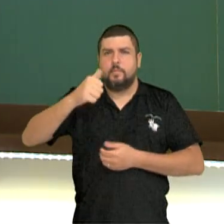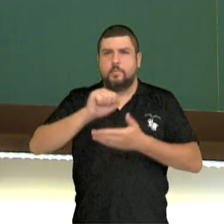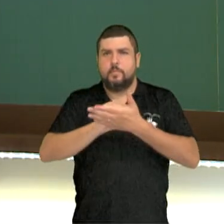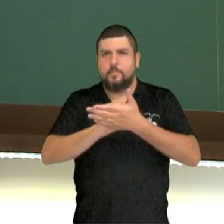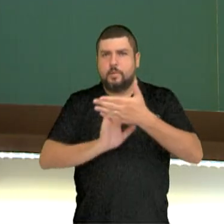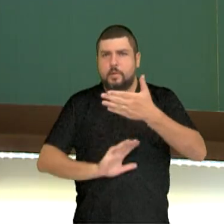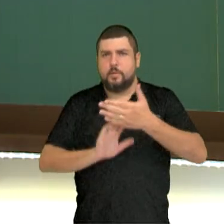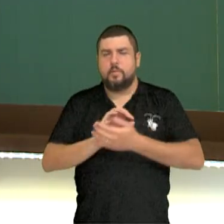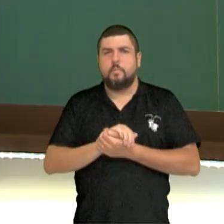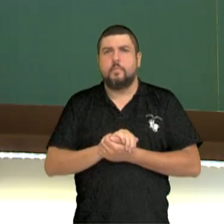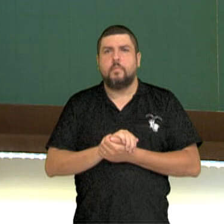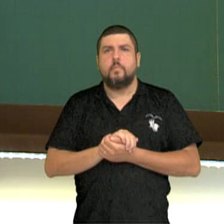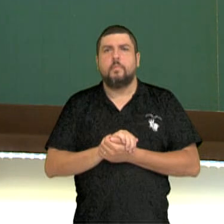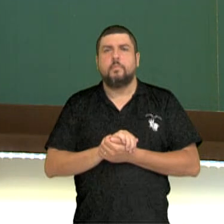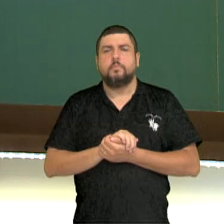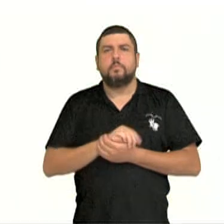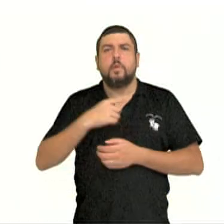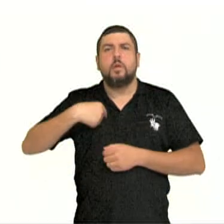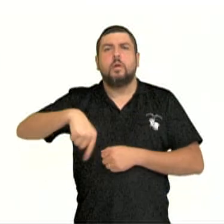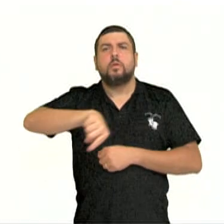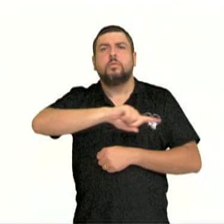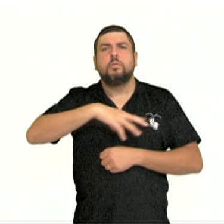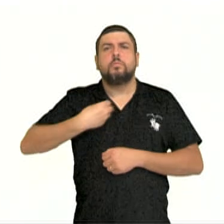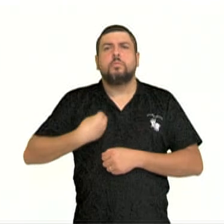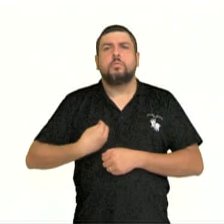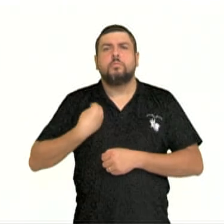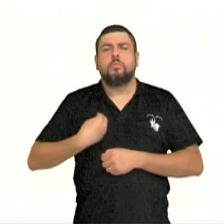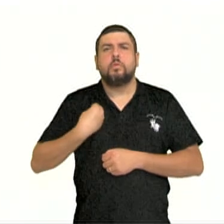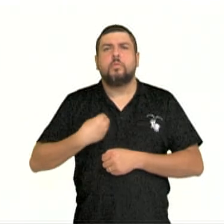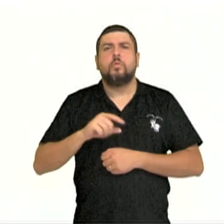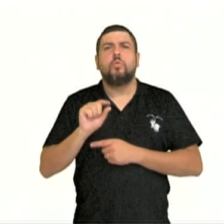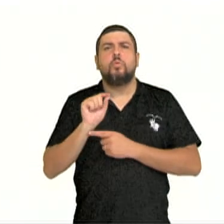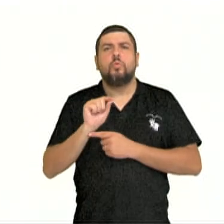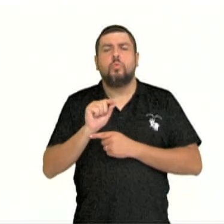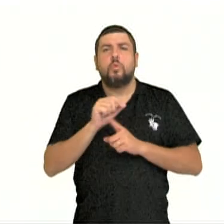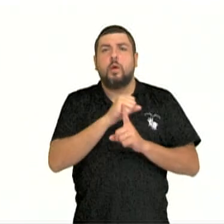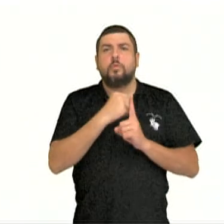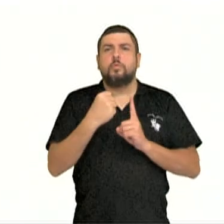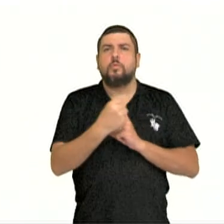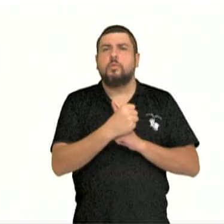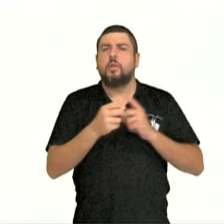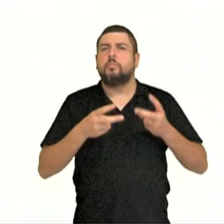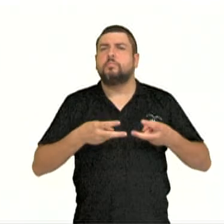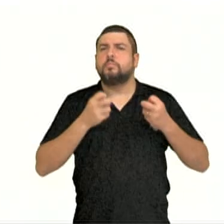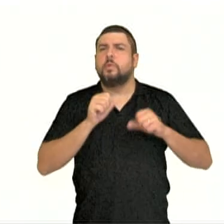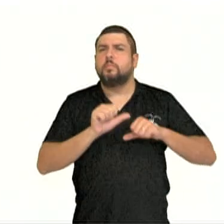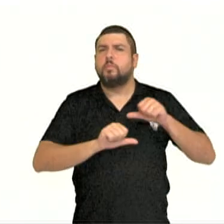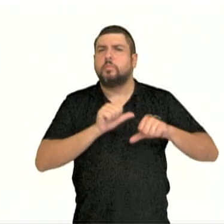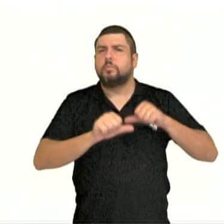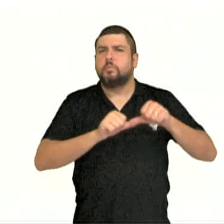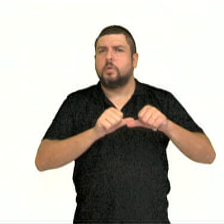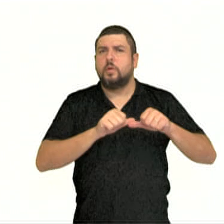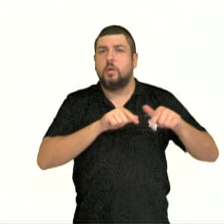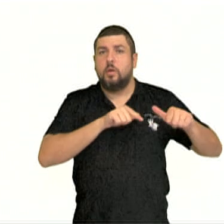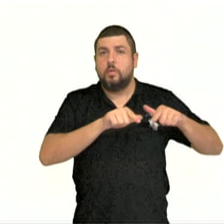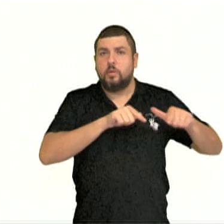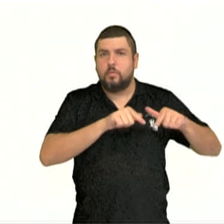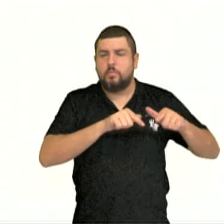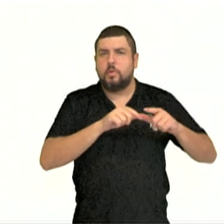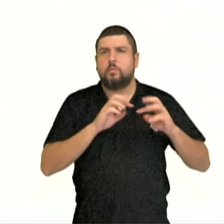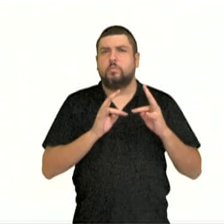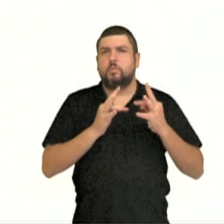uma sociedade com várias mudanças nas relações pessoais, no trabalho, na tecnologia, nas instituições,